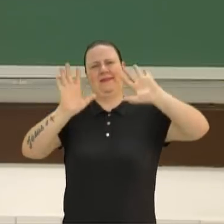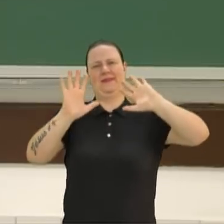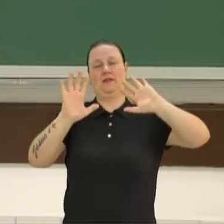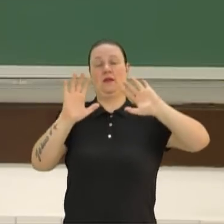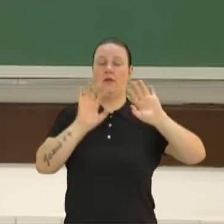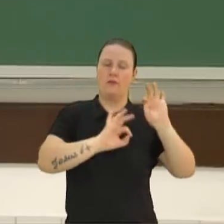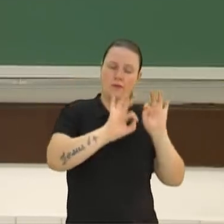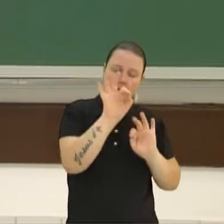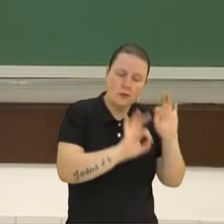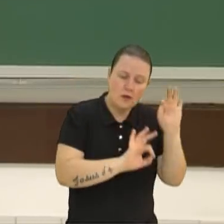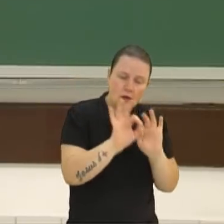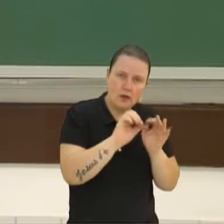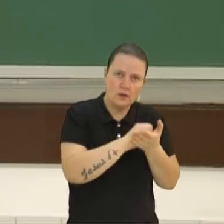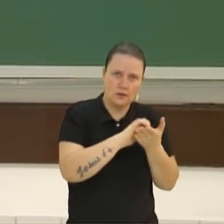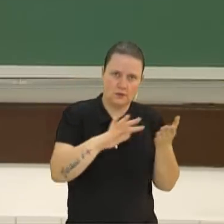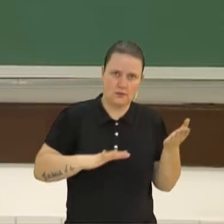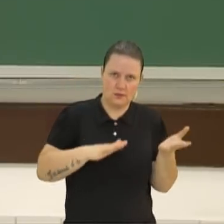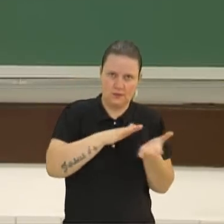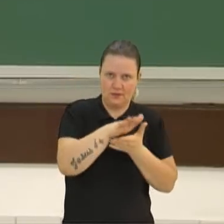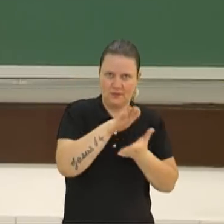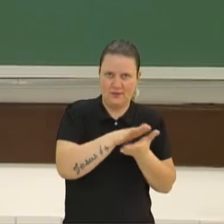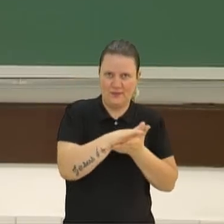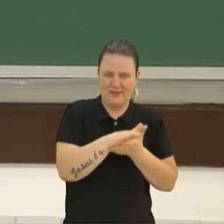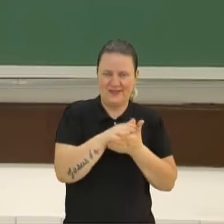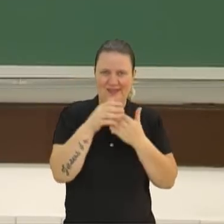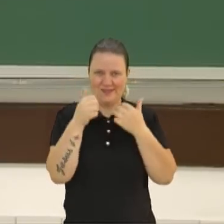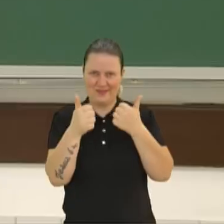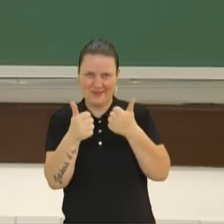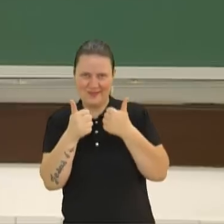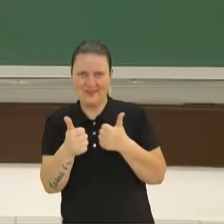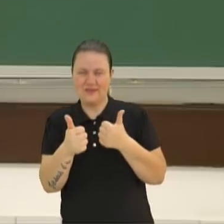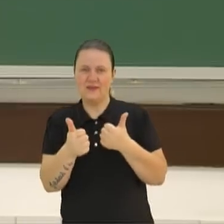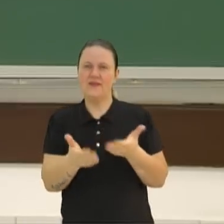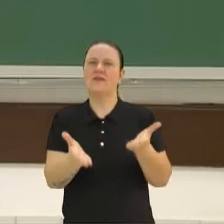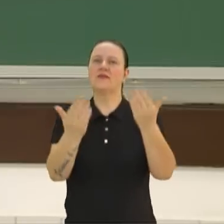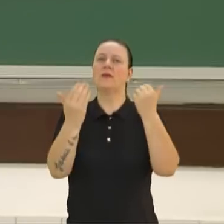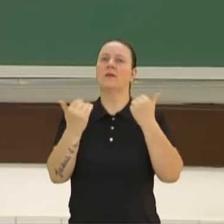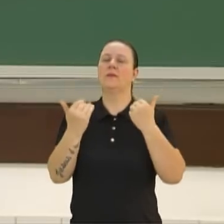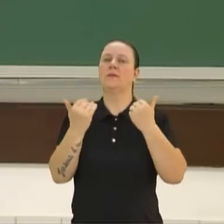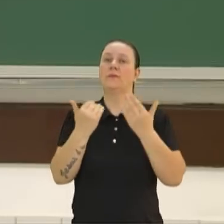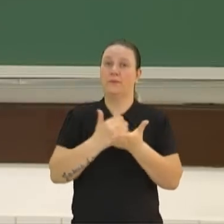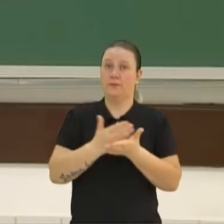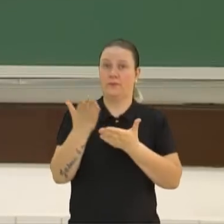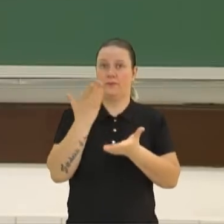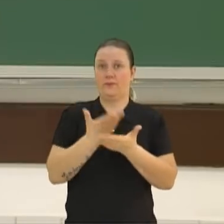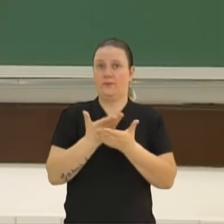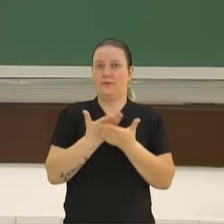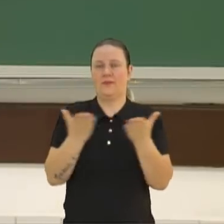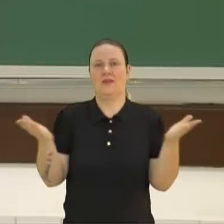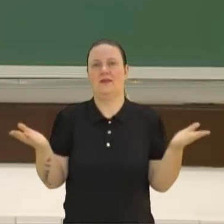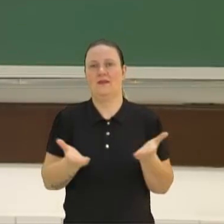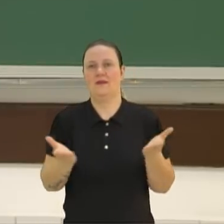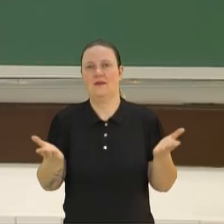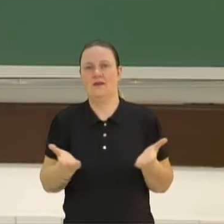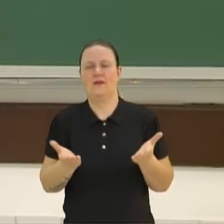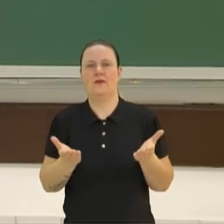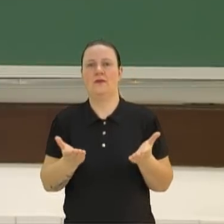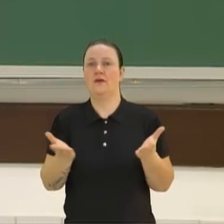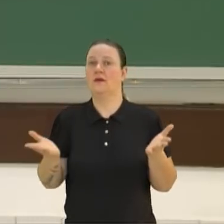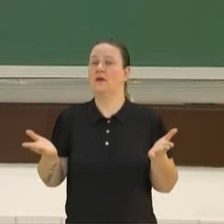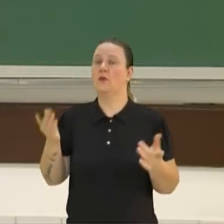impressas que estão lá na escola de vocês. Tranquilo, pessoal? Então vamos lá. Vamos iniciar a nossa aula de hoje, cujo